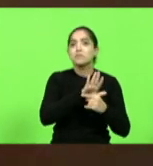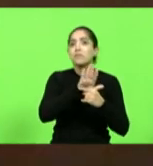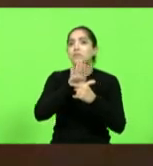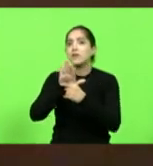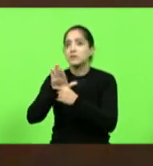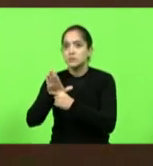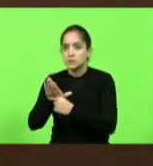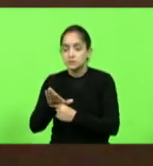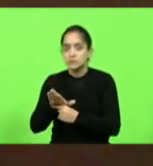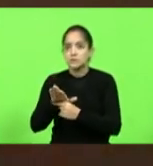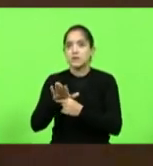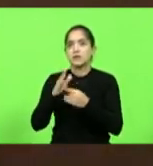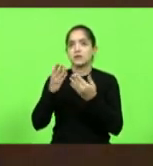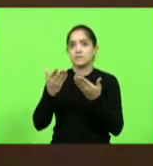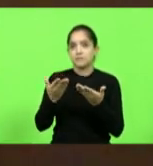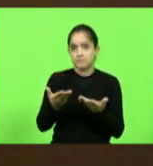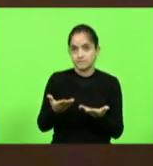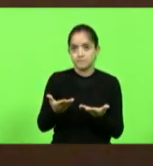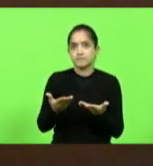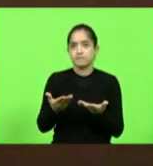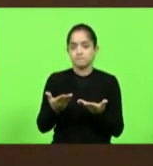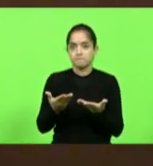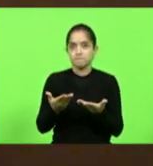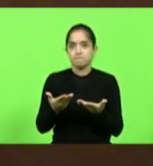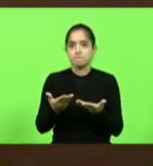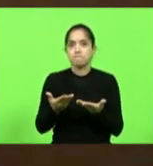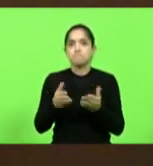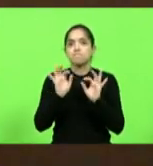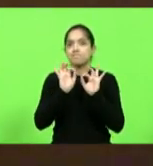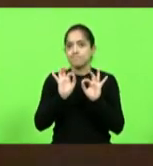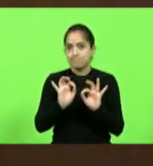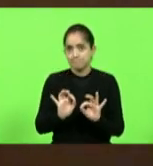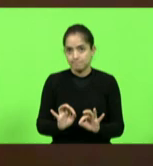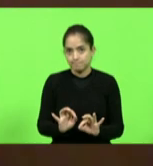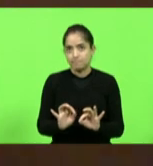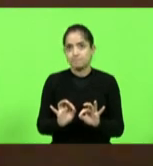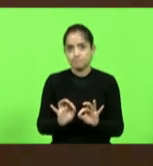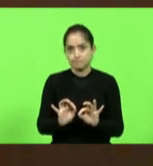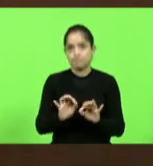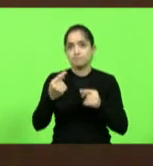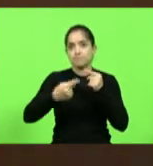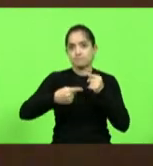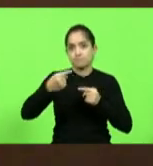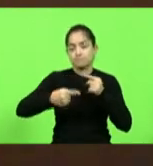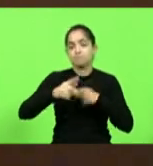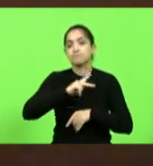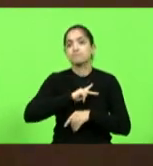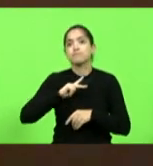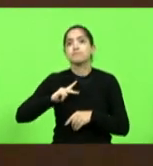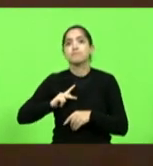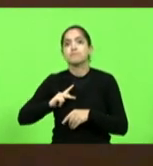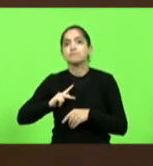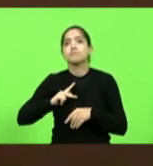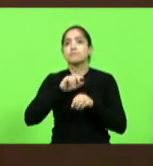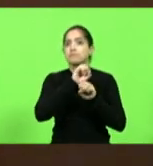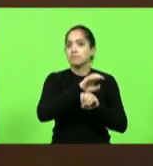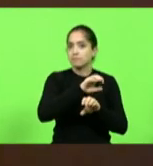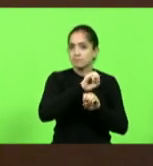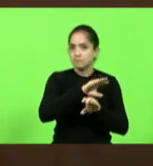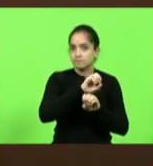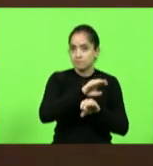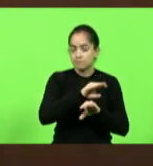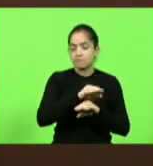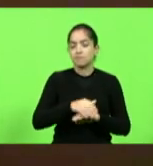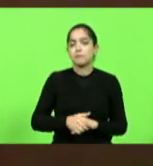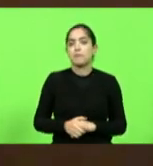que vão trazer ainda mais efetividade à implementação da política pública educacional, os quadros